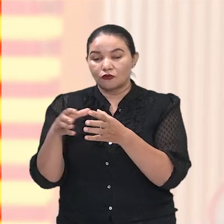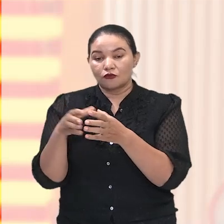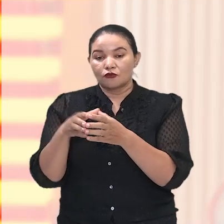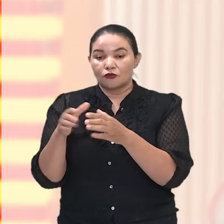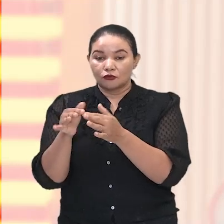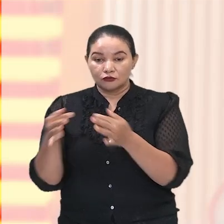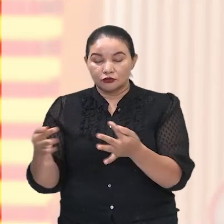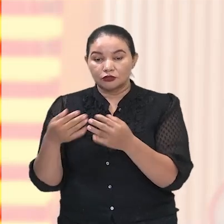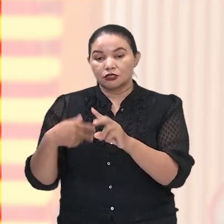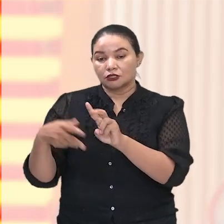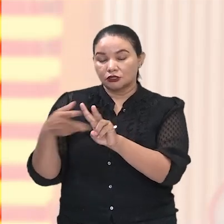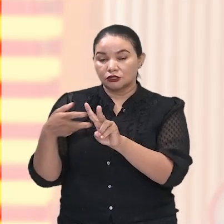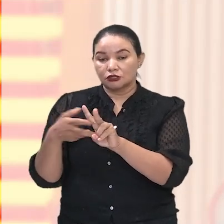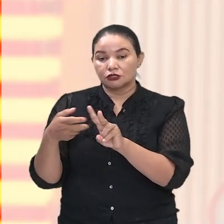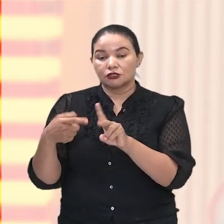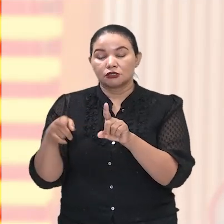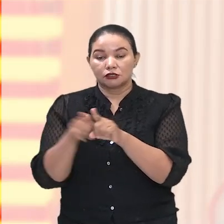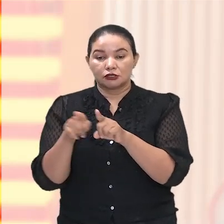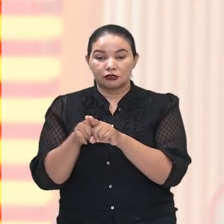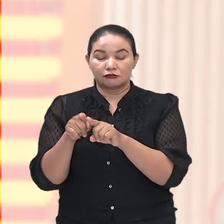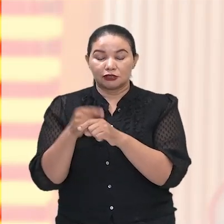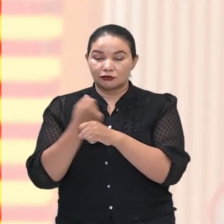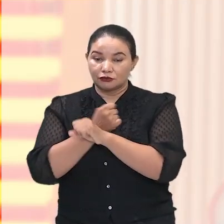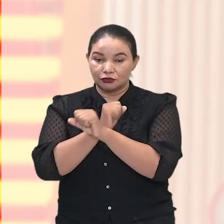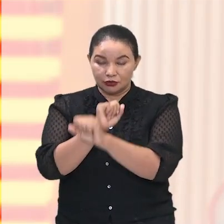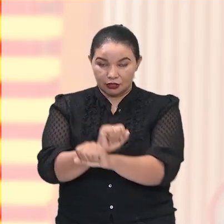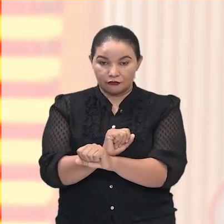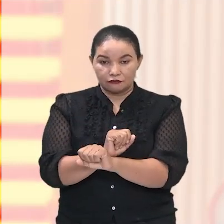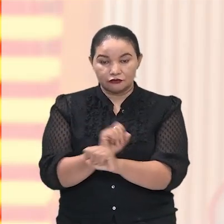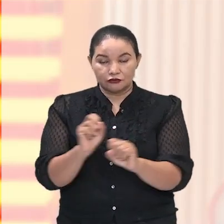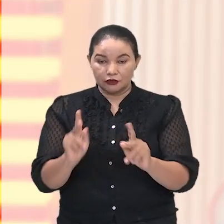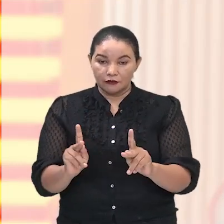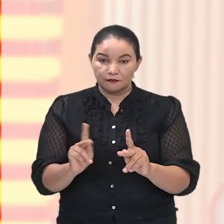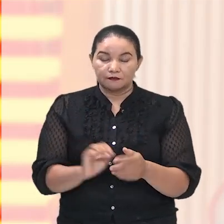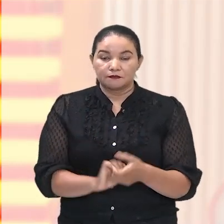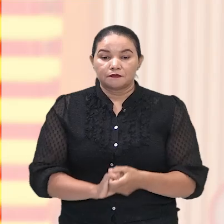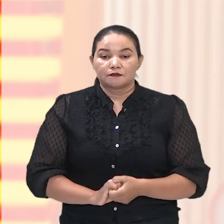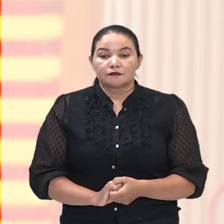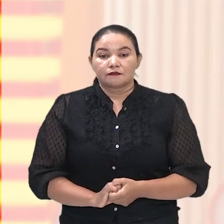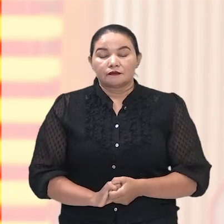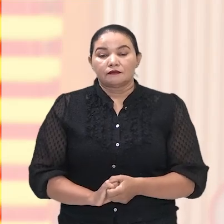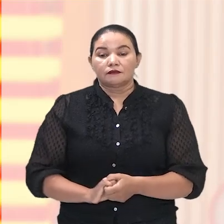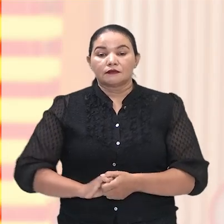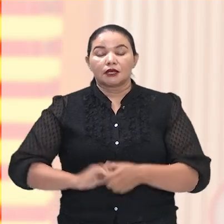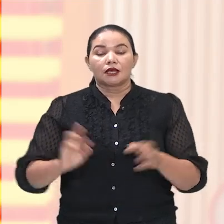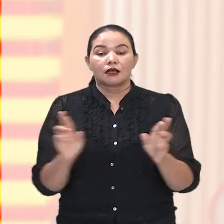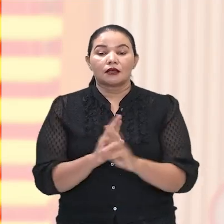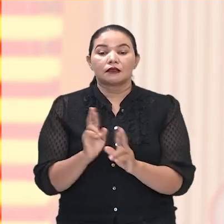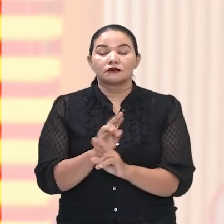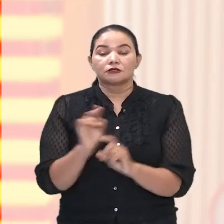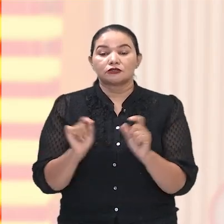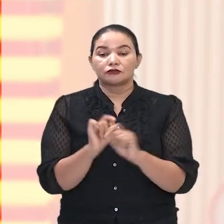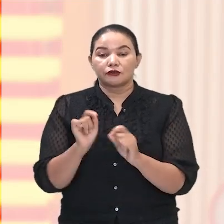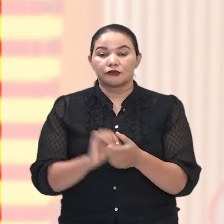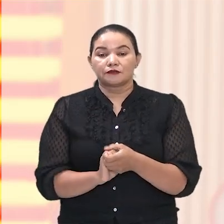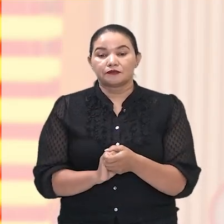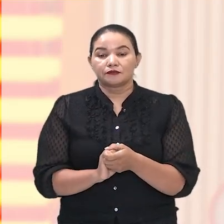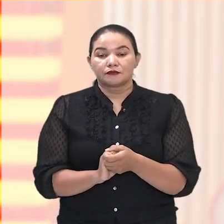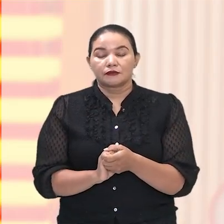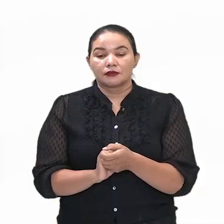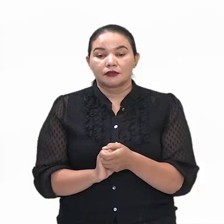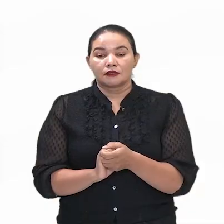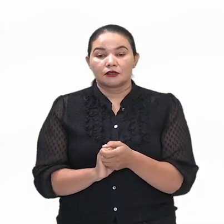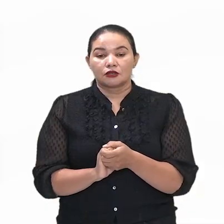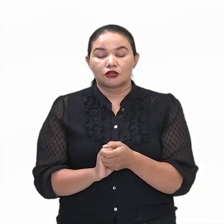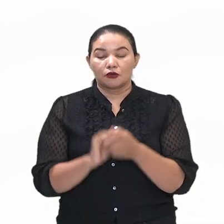os indígenas e também os escravizados, ok? Em relação a como eram as relações de poder